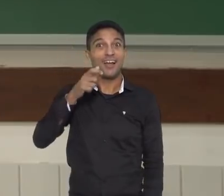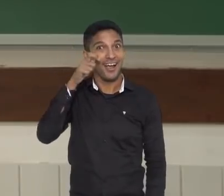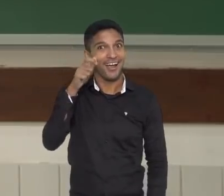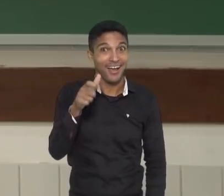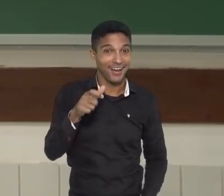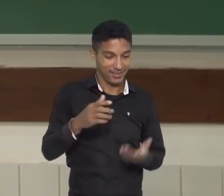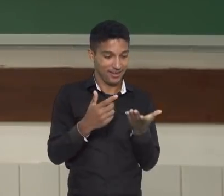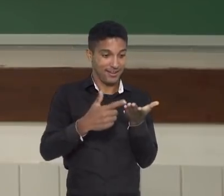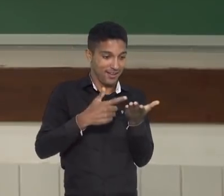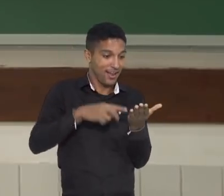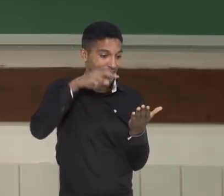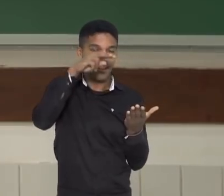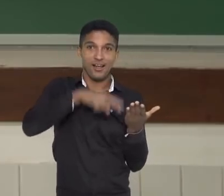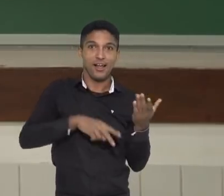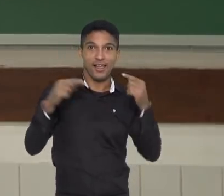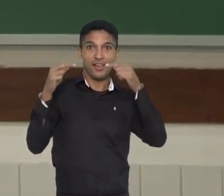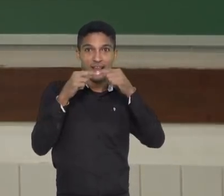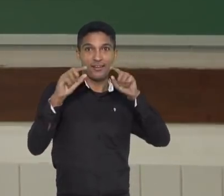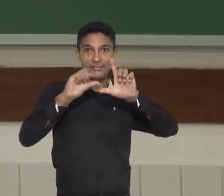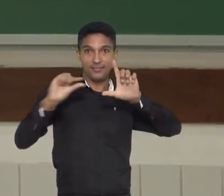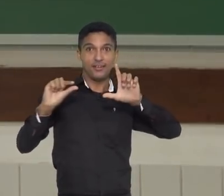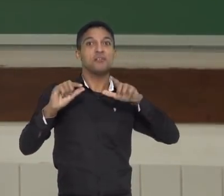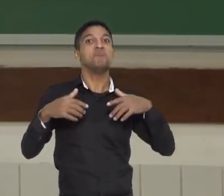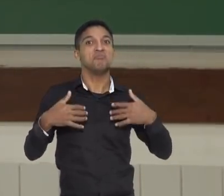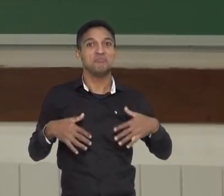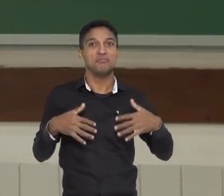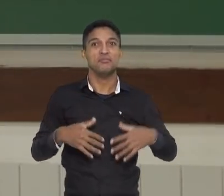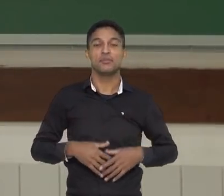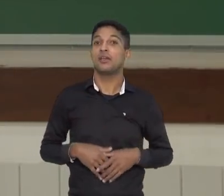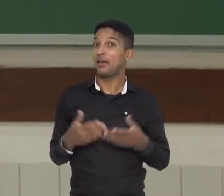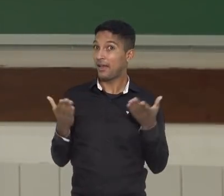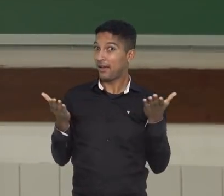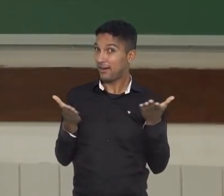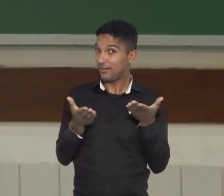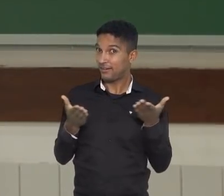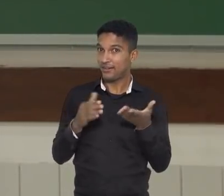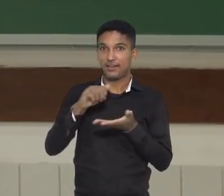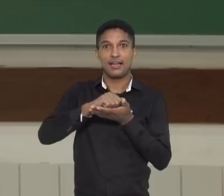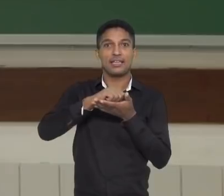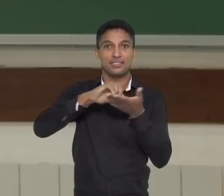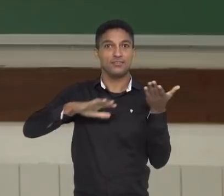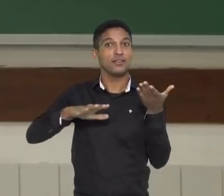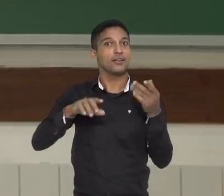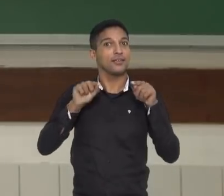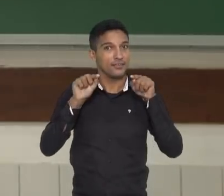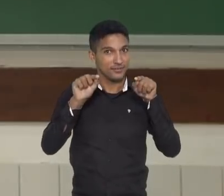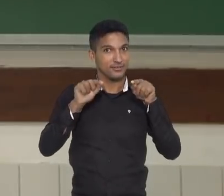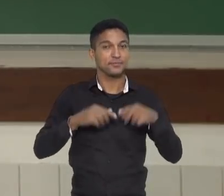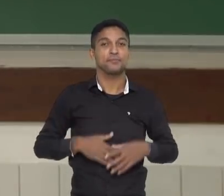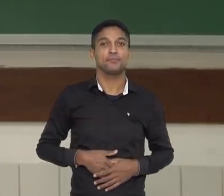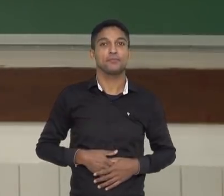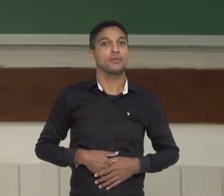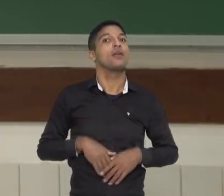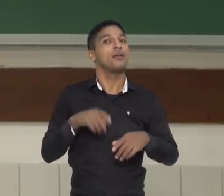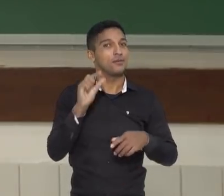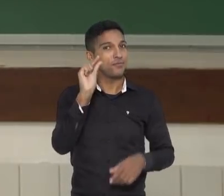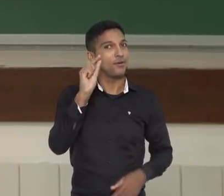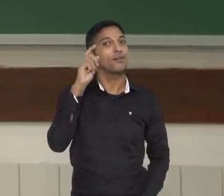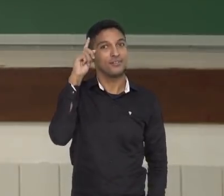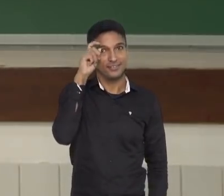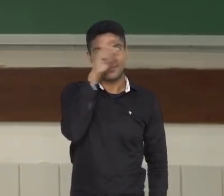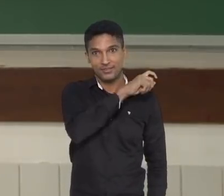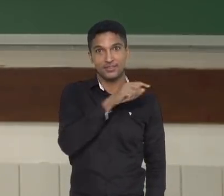leitura do nosso romance. Então, vamos fazer uma atividade agora aqui. Essa aqui é um pouquinho difícil, vocês